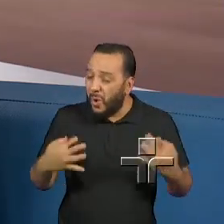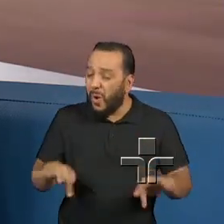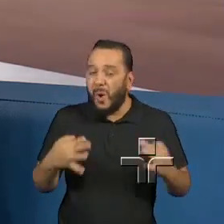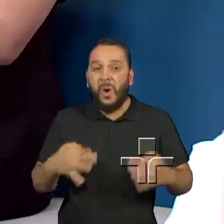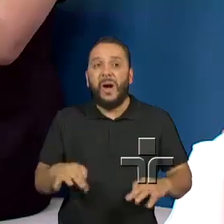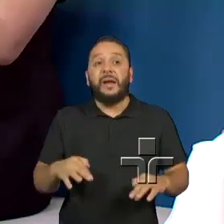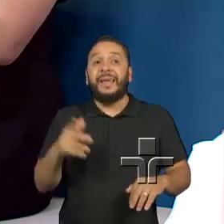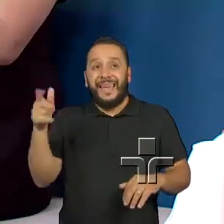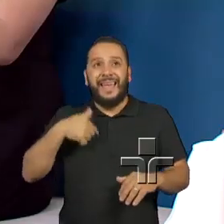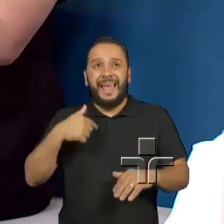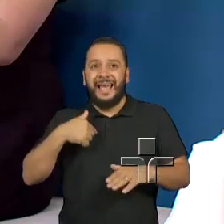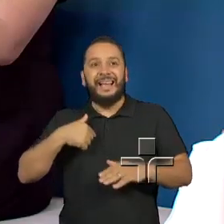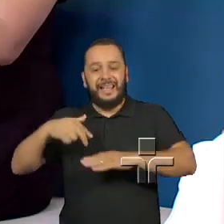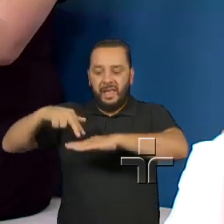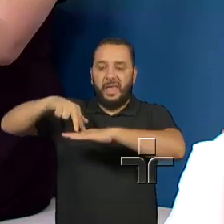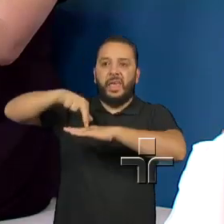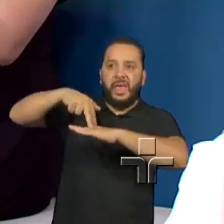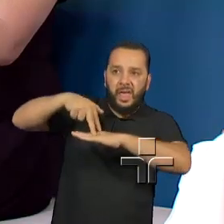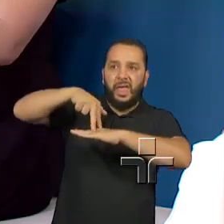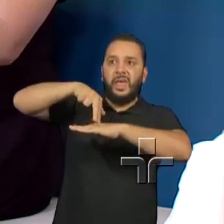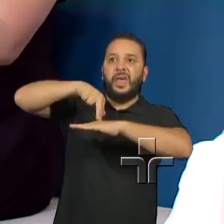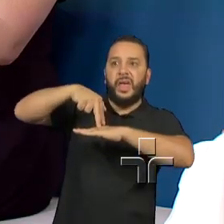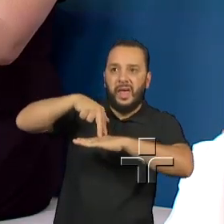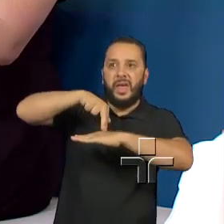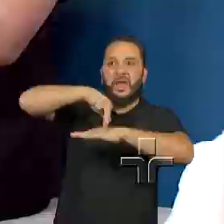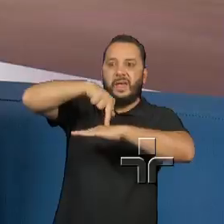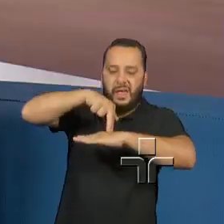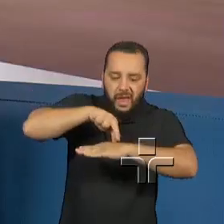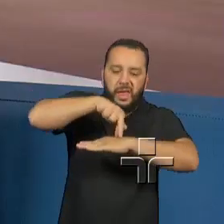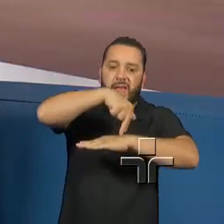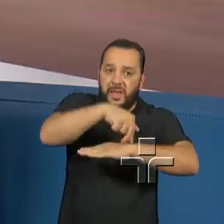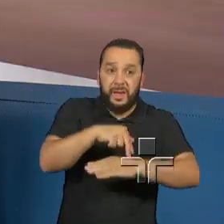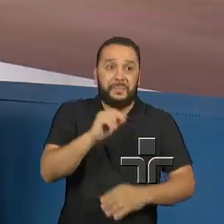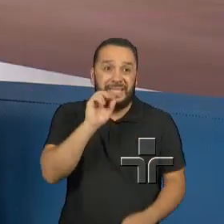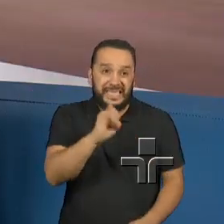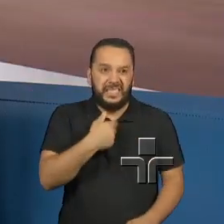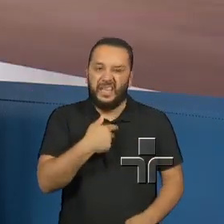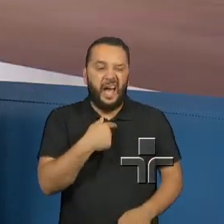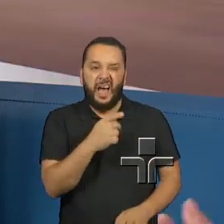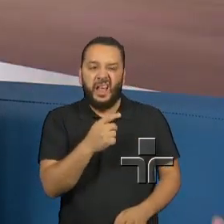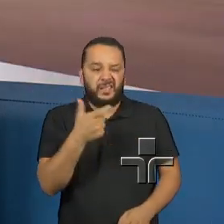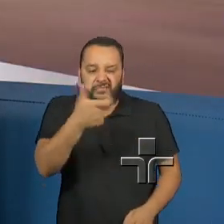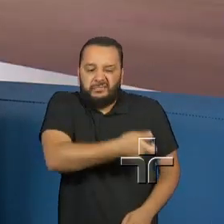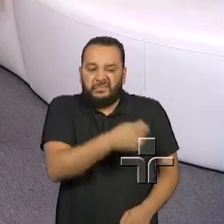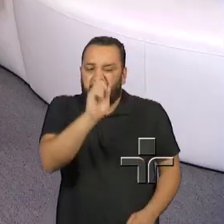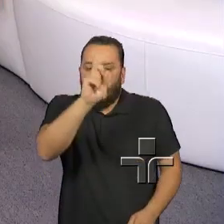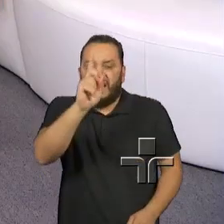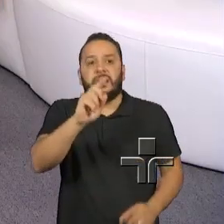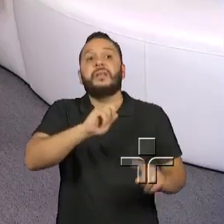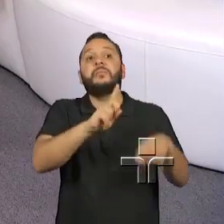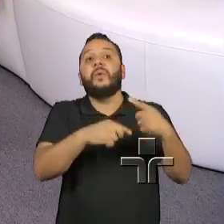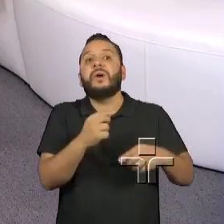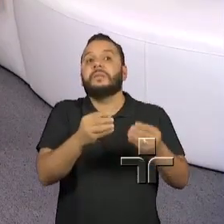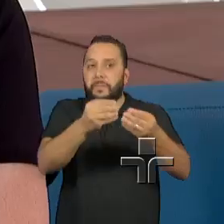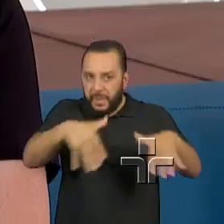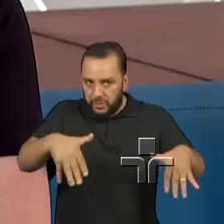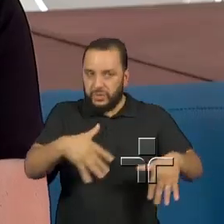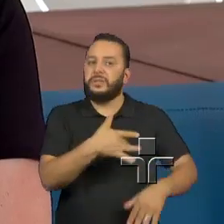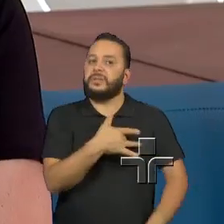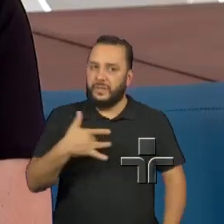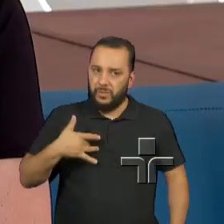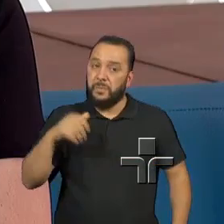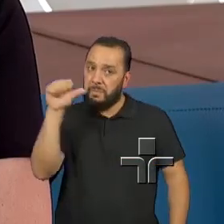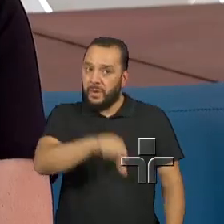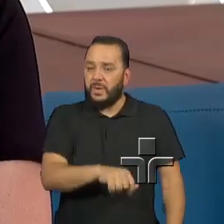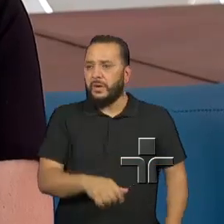até mancando, mas é muito arriscado, né? É muito perigoso. A gente não dá. E daí você deu algum remedinho